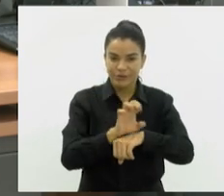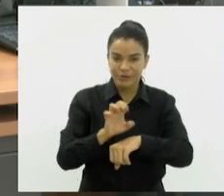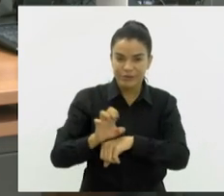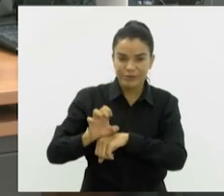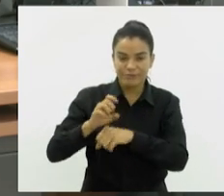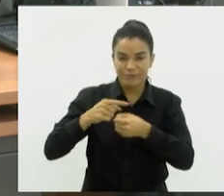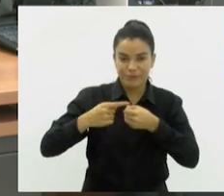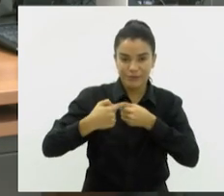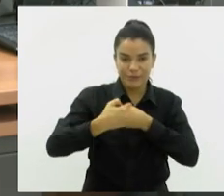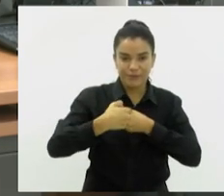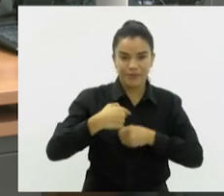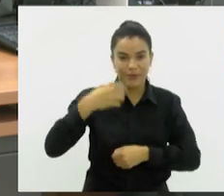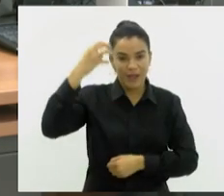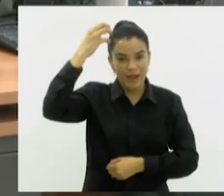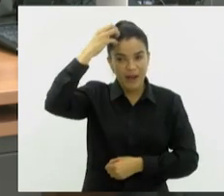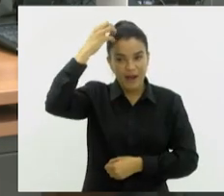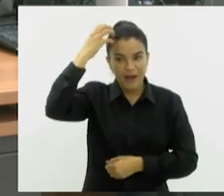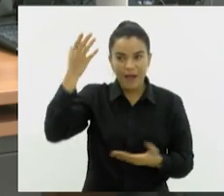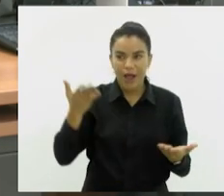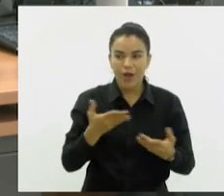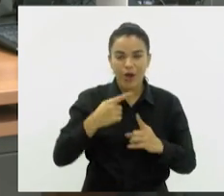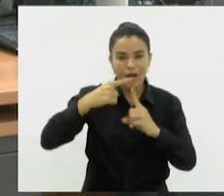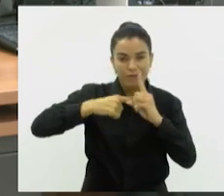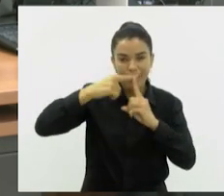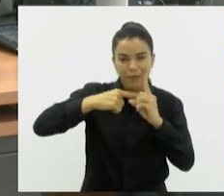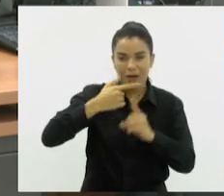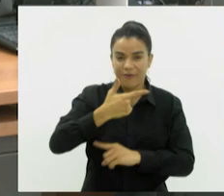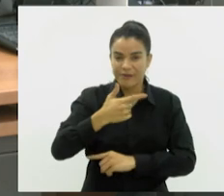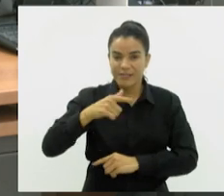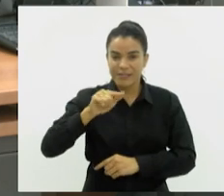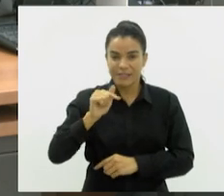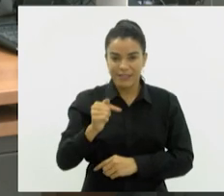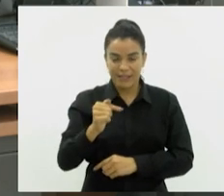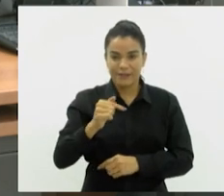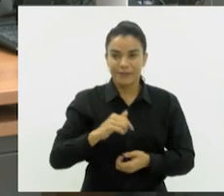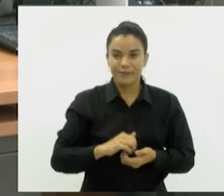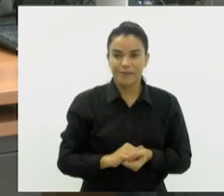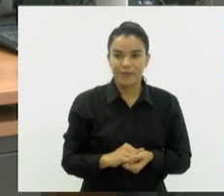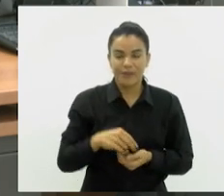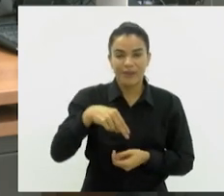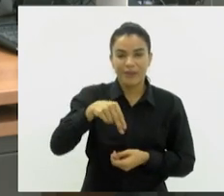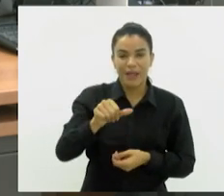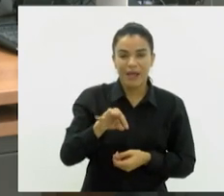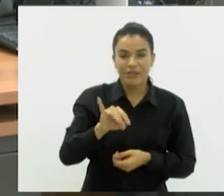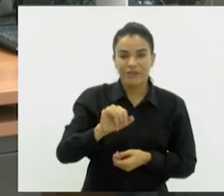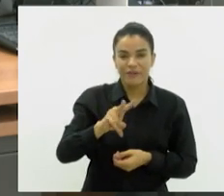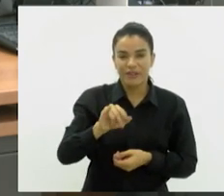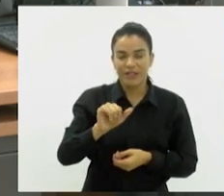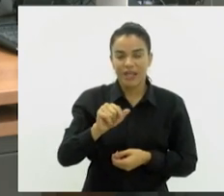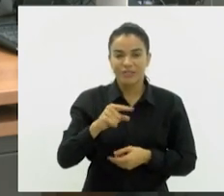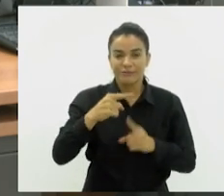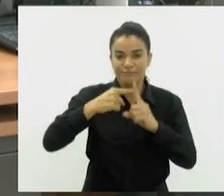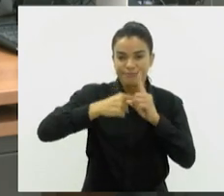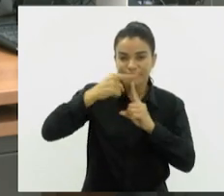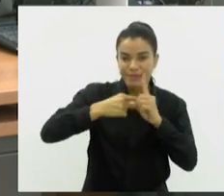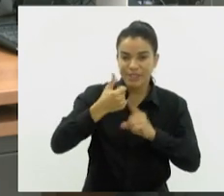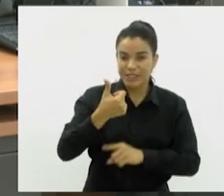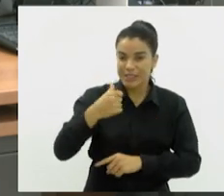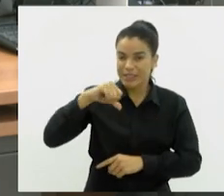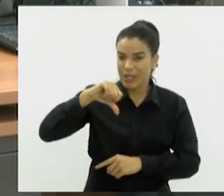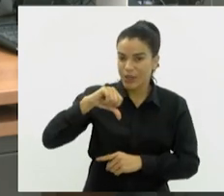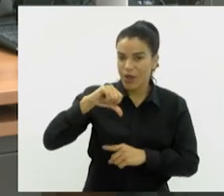Janeiro Angra dos Reis nesse momento 27º na atividade 19 começando a